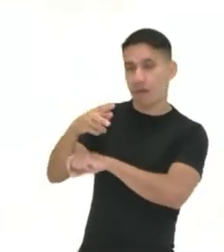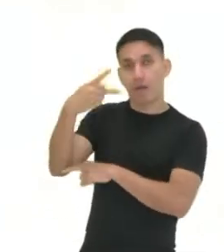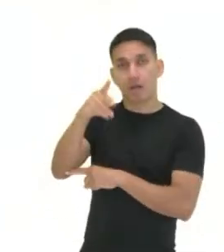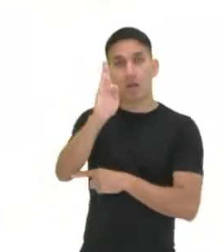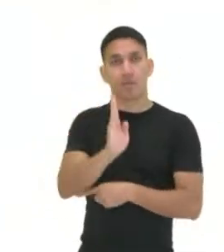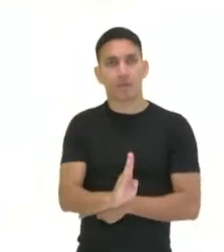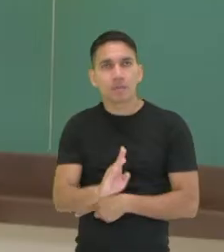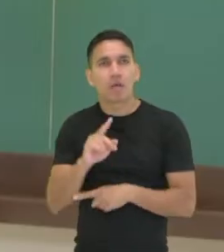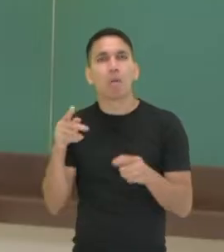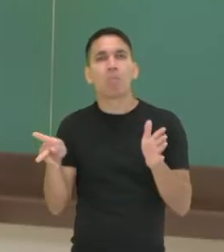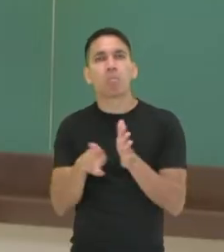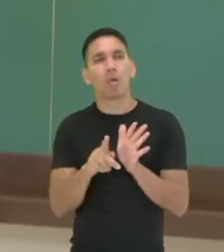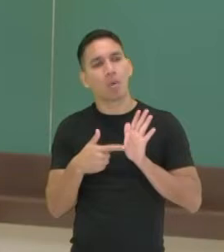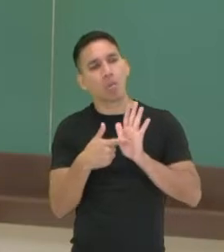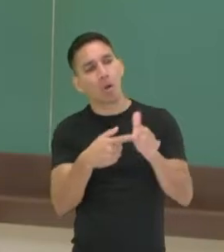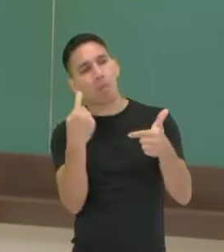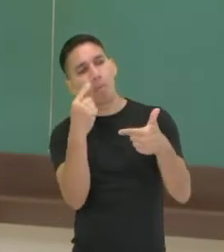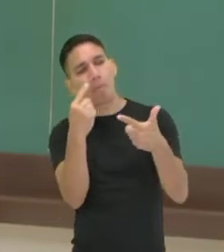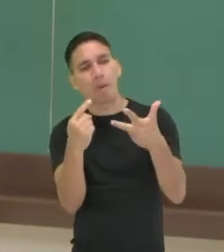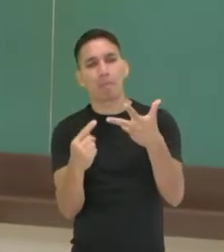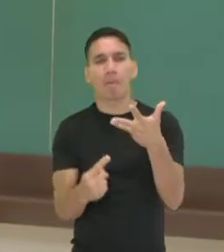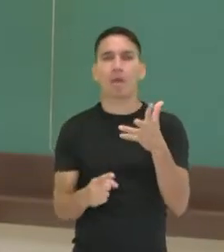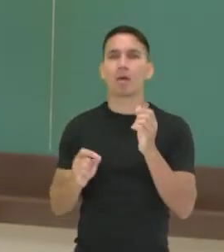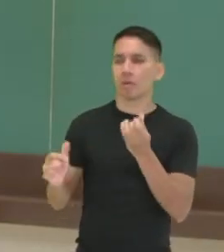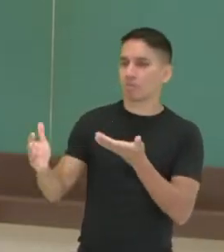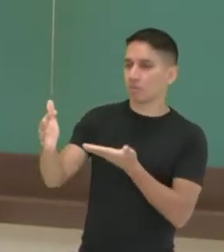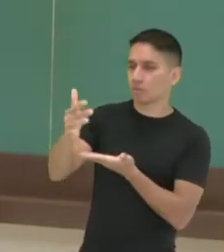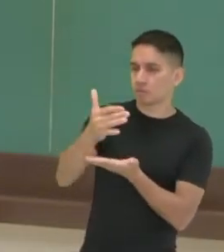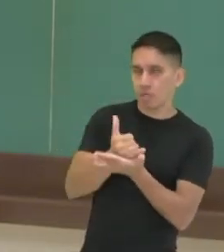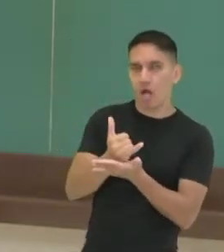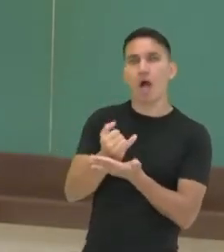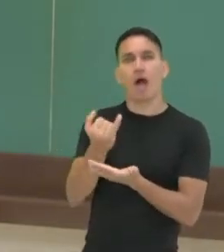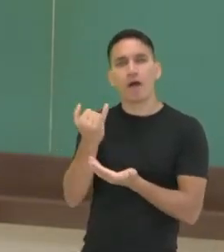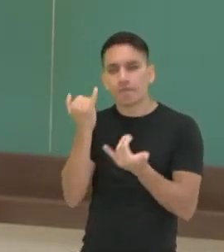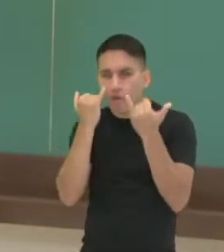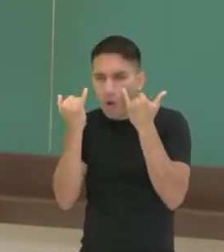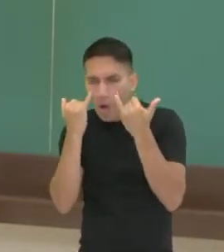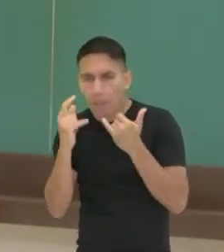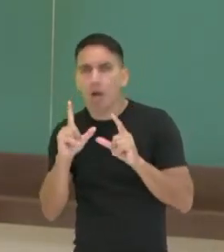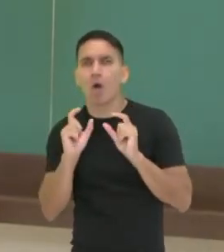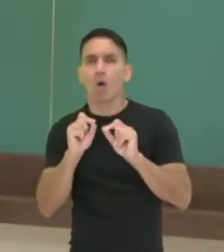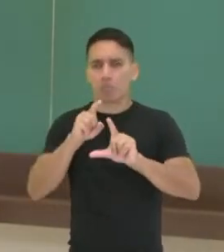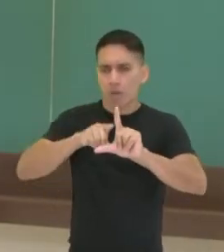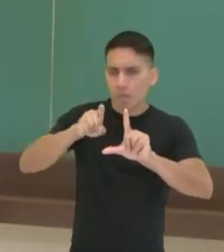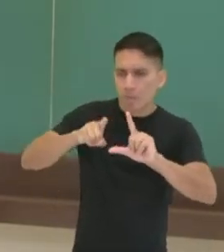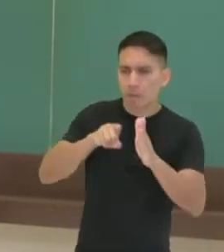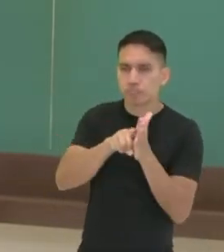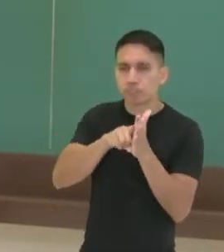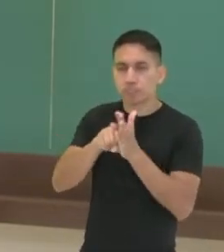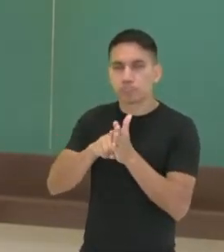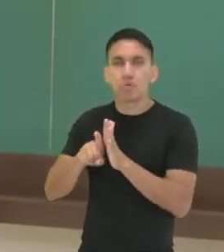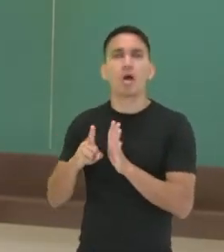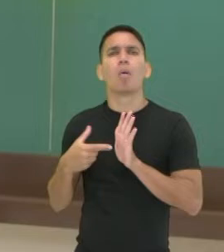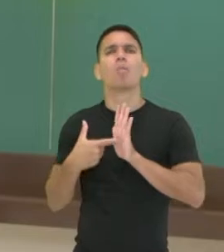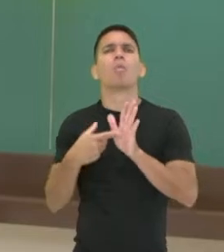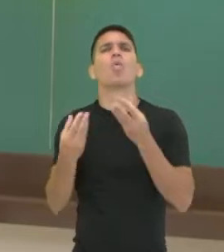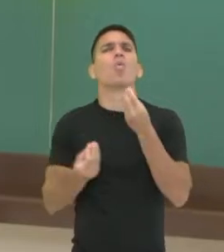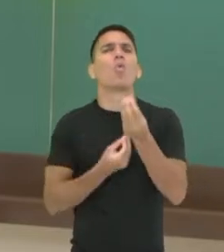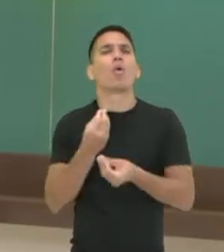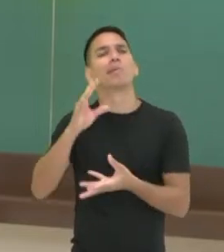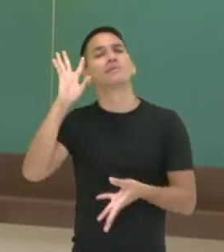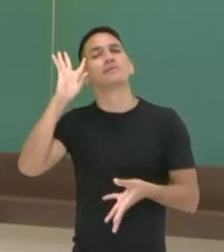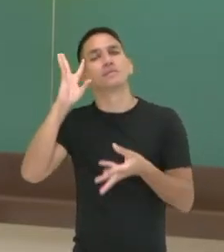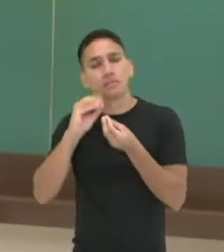Então, como que esses indicadores, dados estatísticos, pesquisas, gráficos, dados numéricos, podem nos